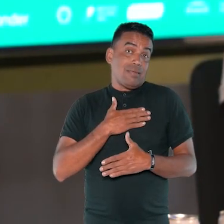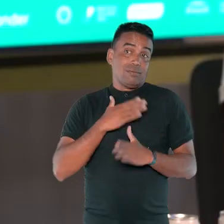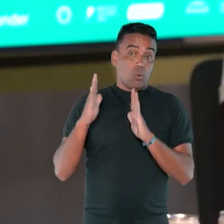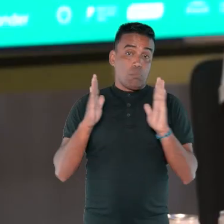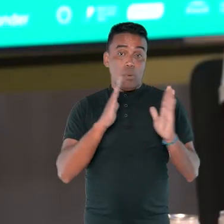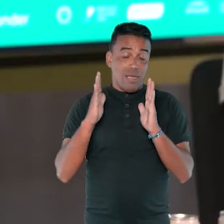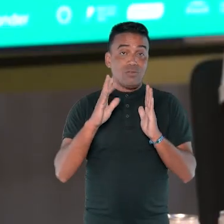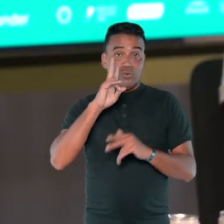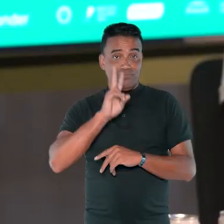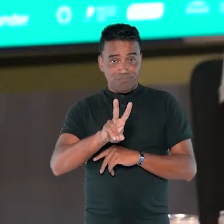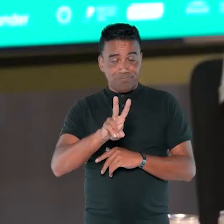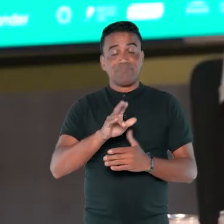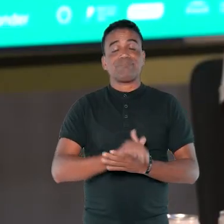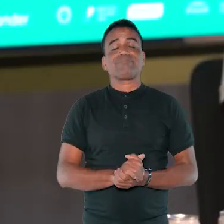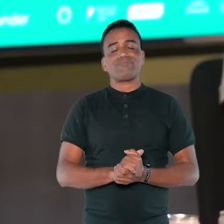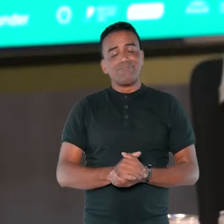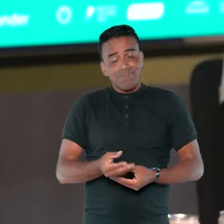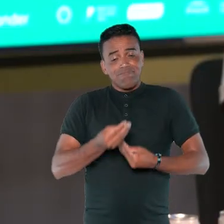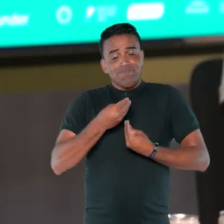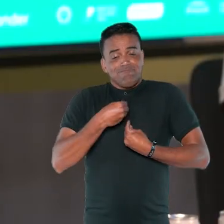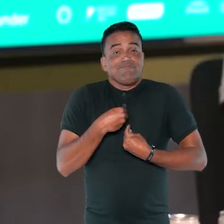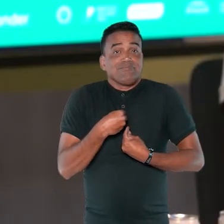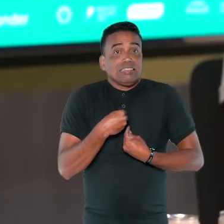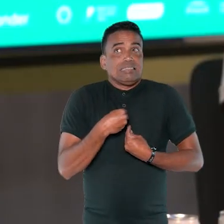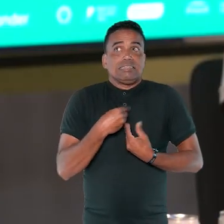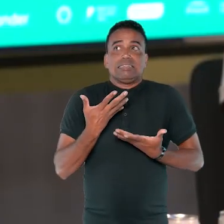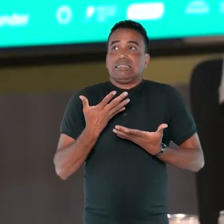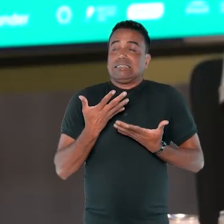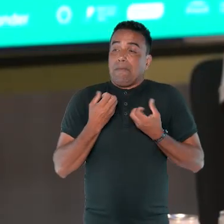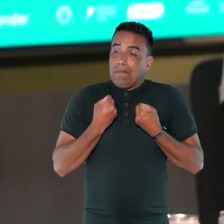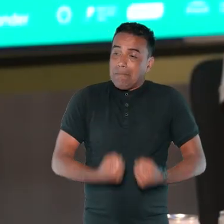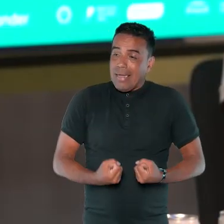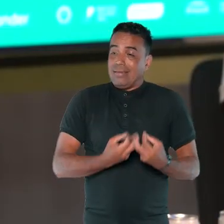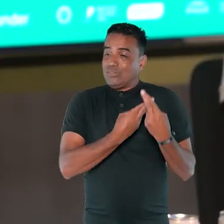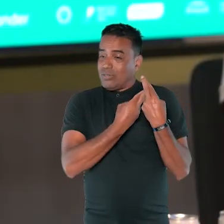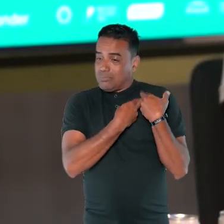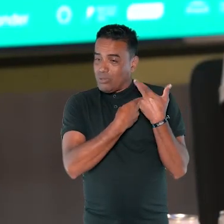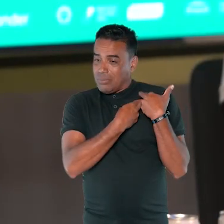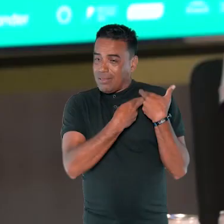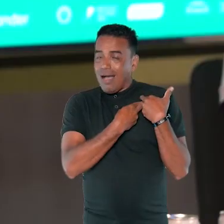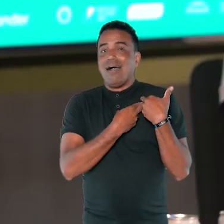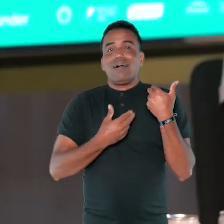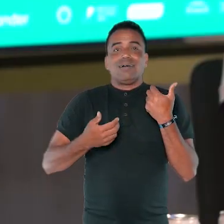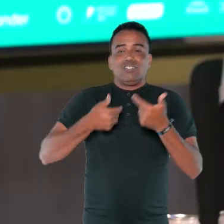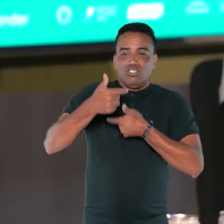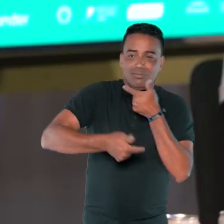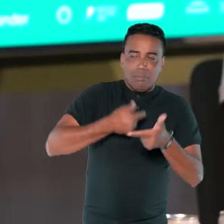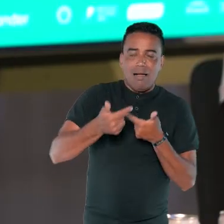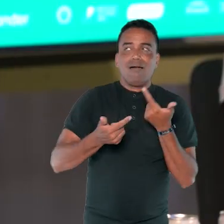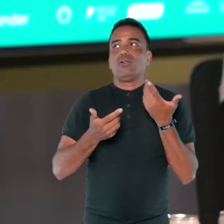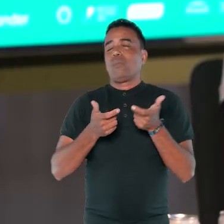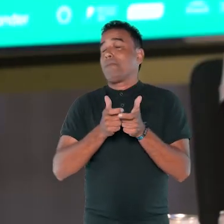vivo, me traz muita, com o peso da responsabilidade também, uma enorme